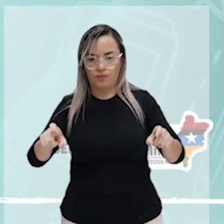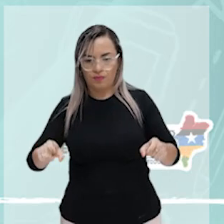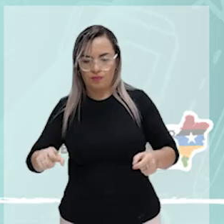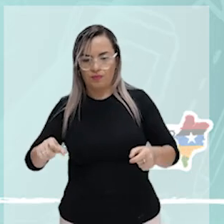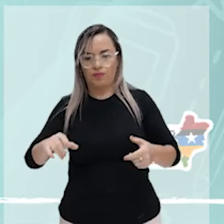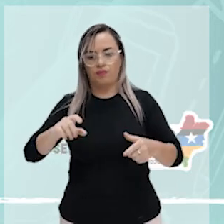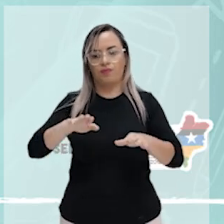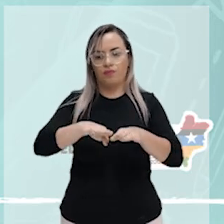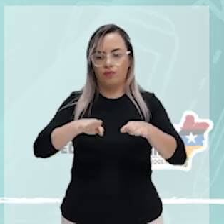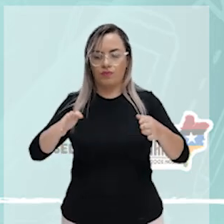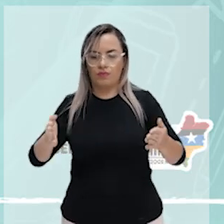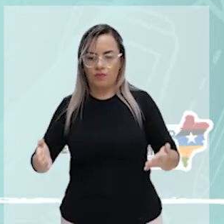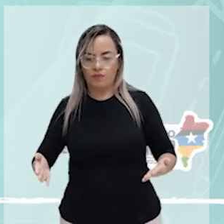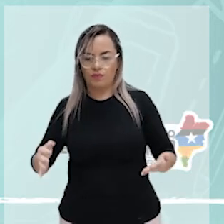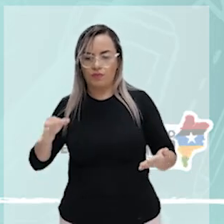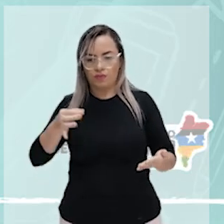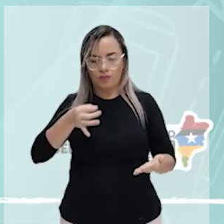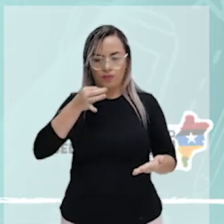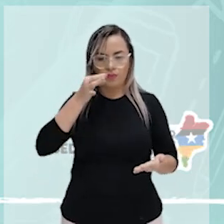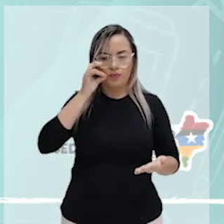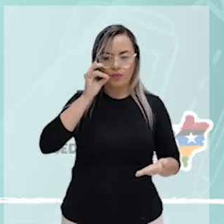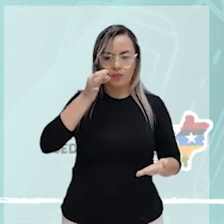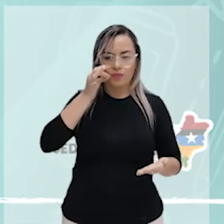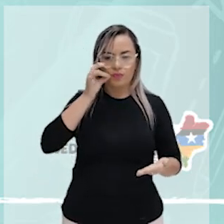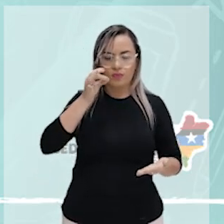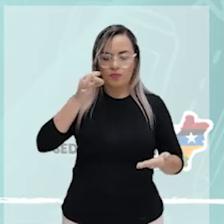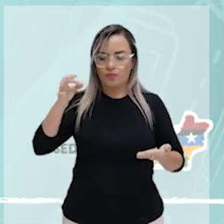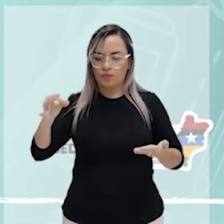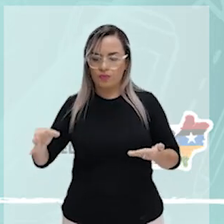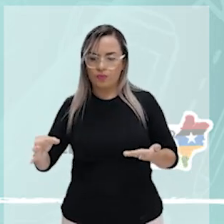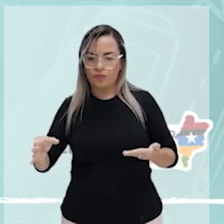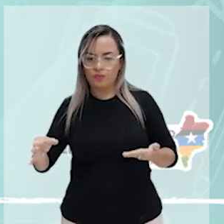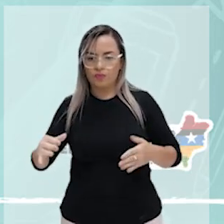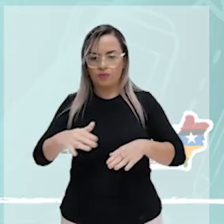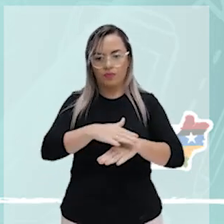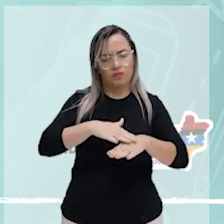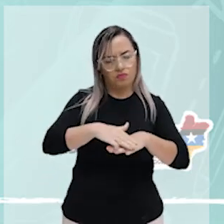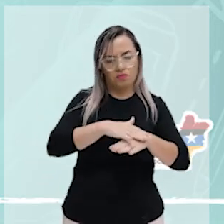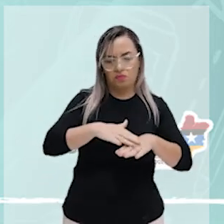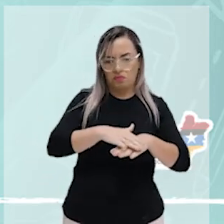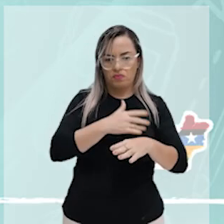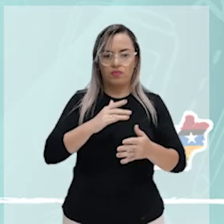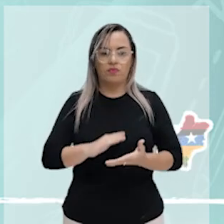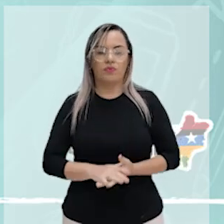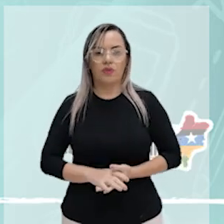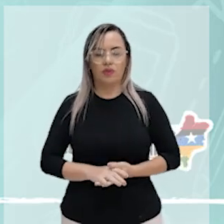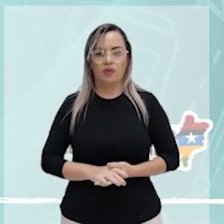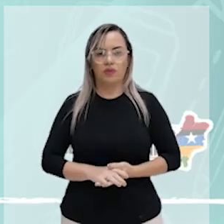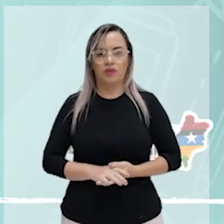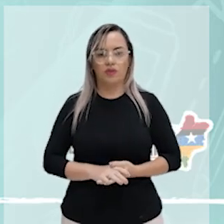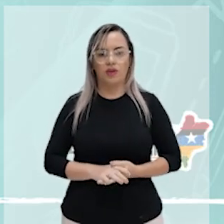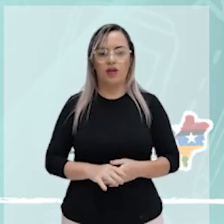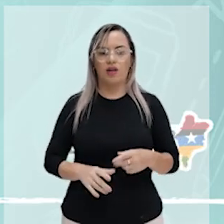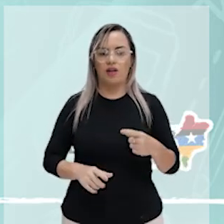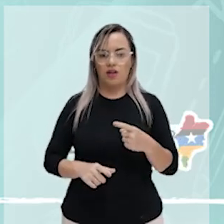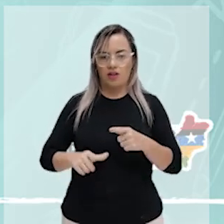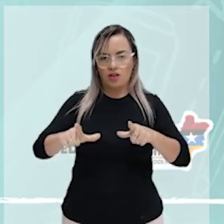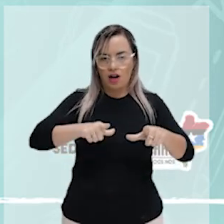do lado, lá no canto tem alguém conversando, enfim. Aí eu tenho, ó, eles trabalham muito